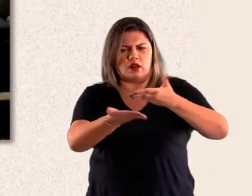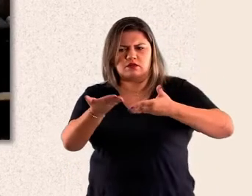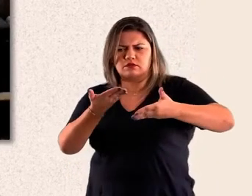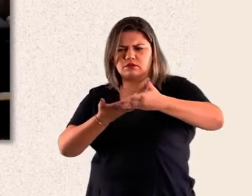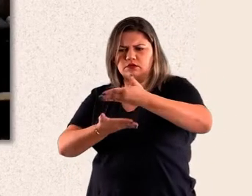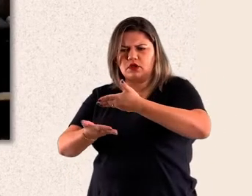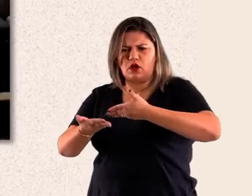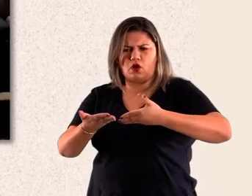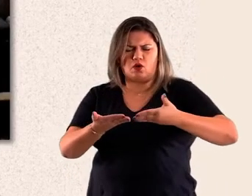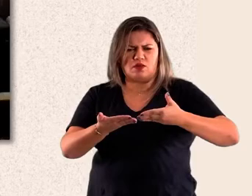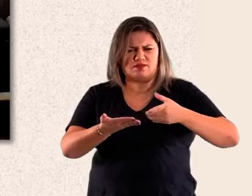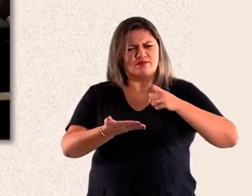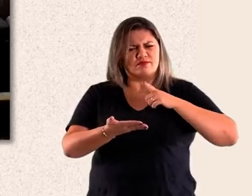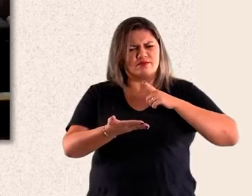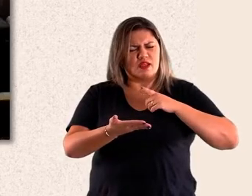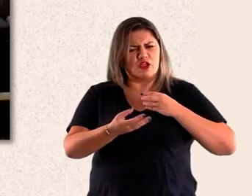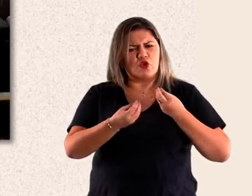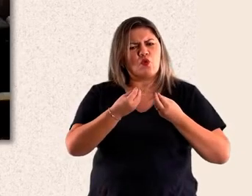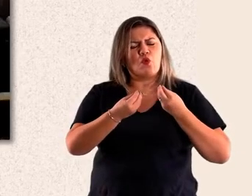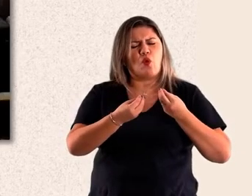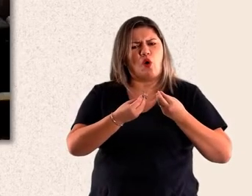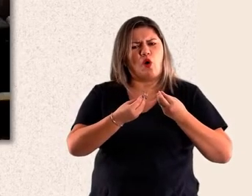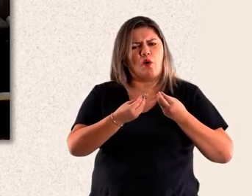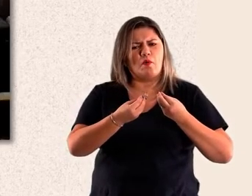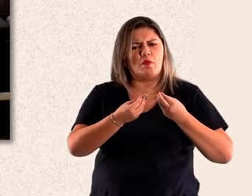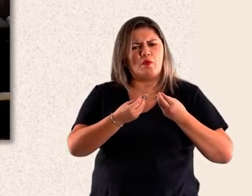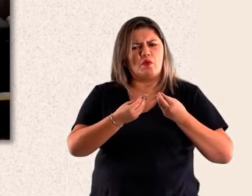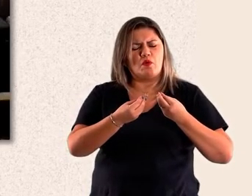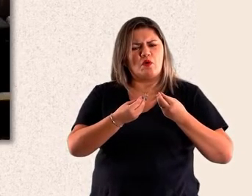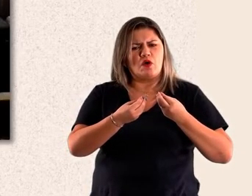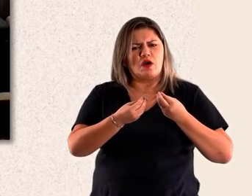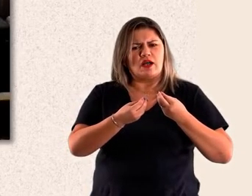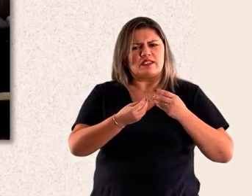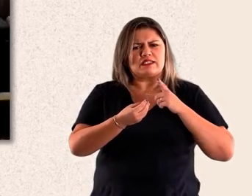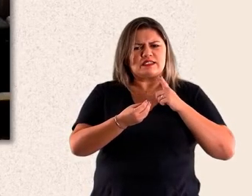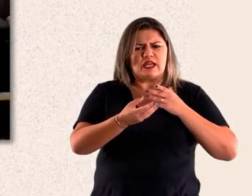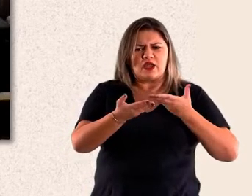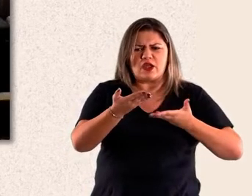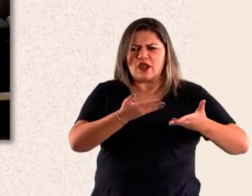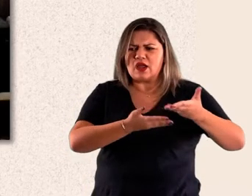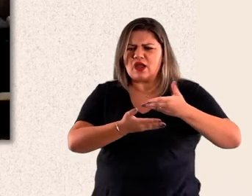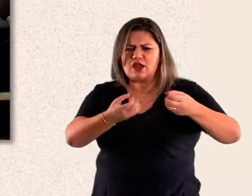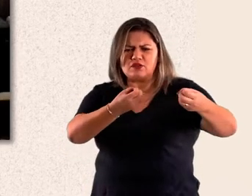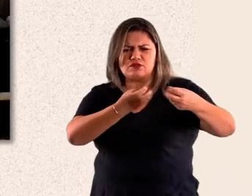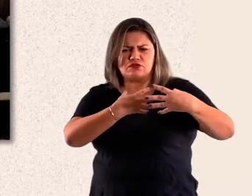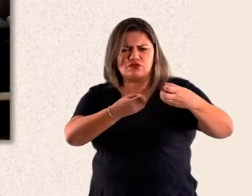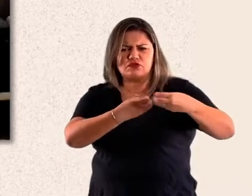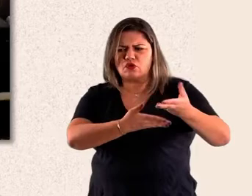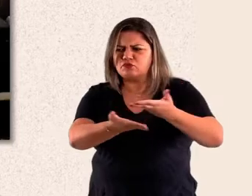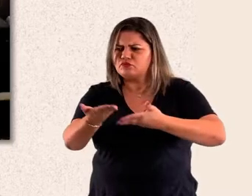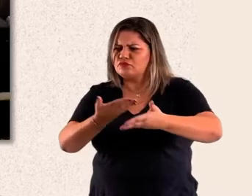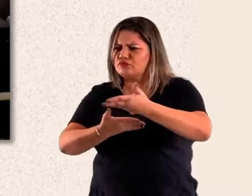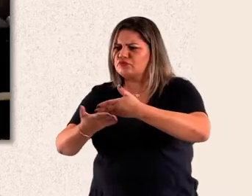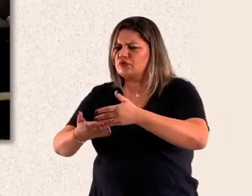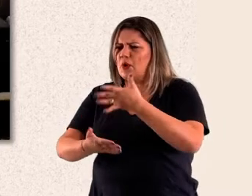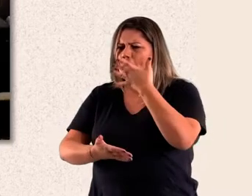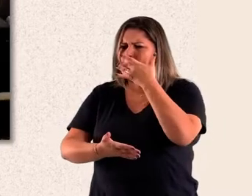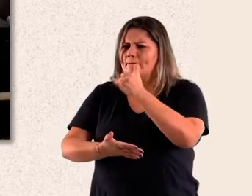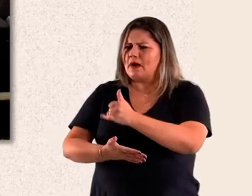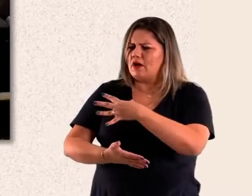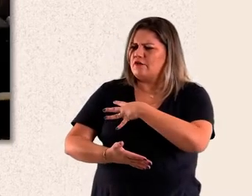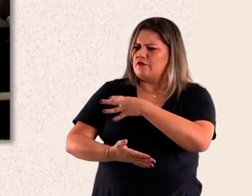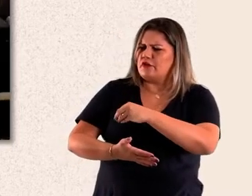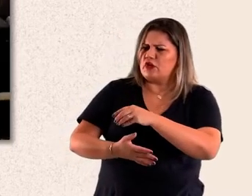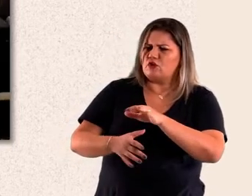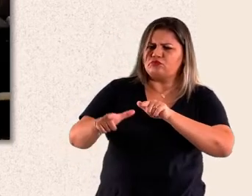como lidar com pais como lidar com filhos como lidar com colegas de trabalho e essa busca por ela satisfação essa busca pelo